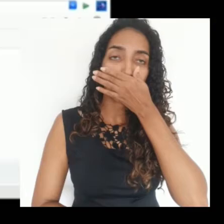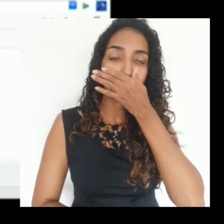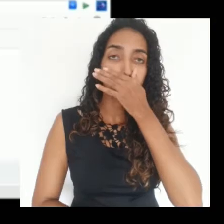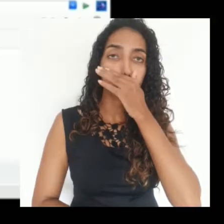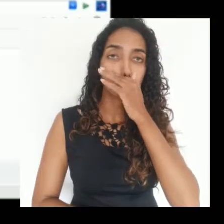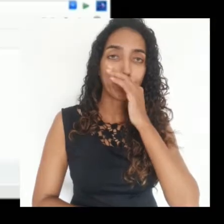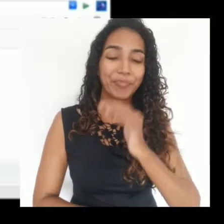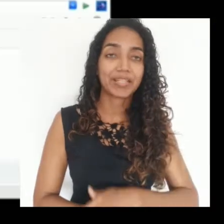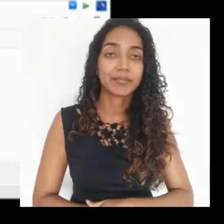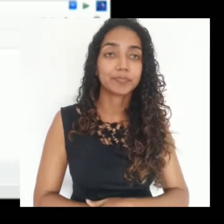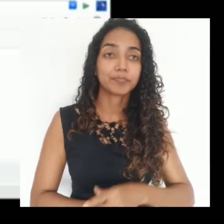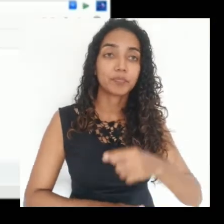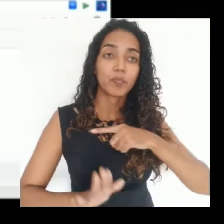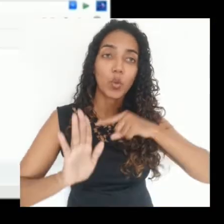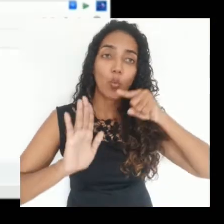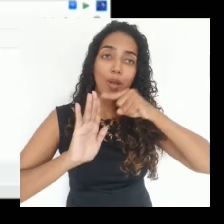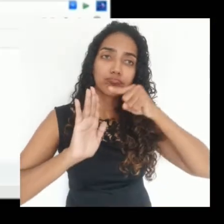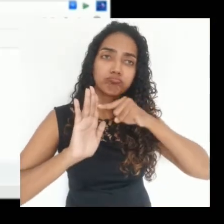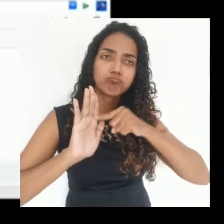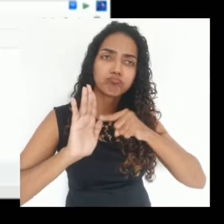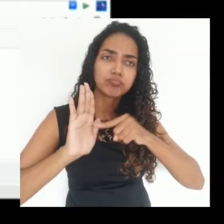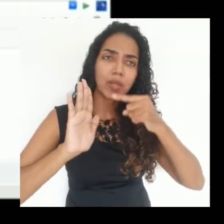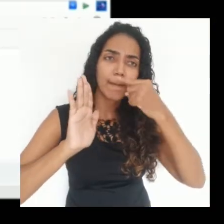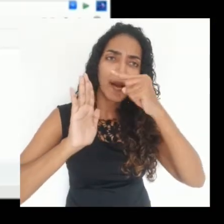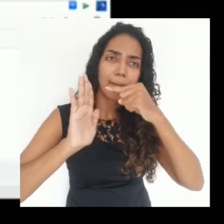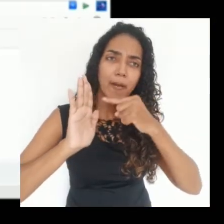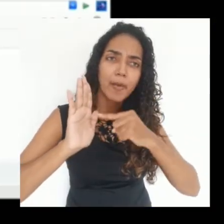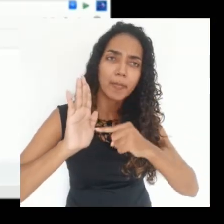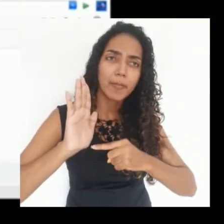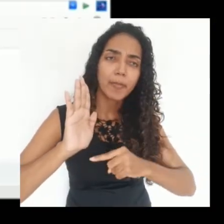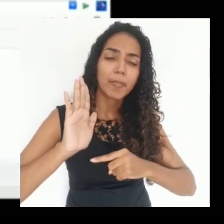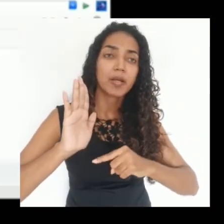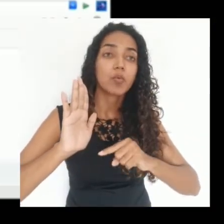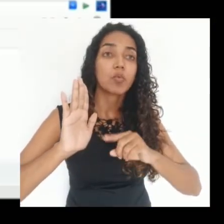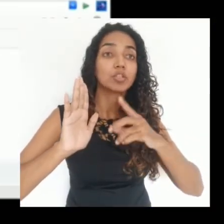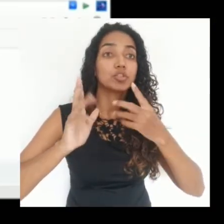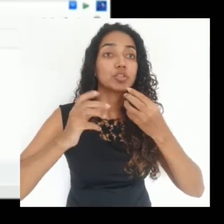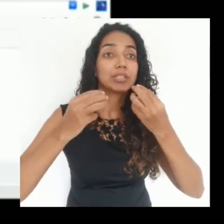aluno, e vou chamar essa lista de matriculados, conforme está no